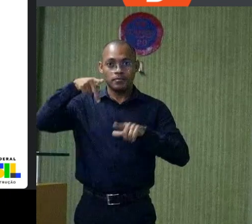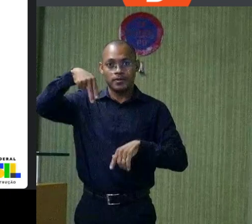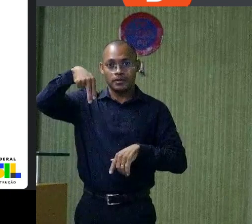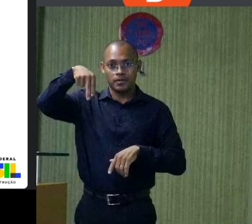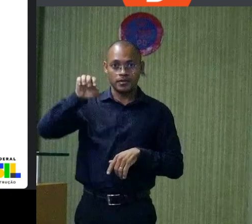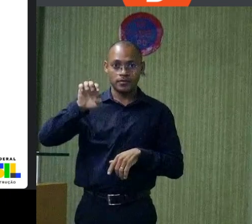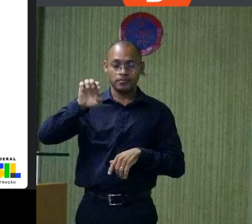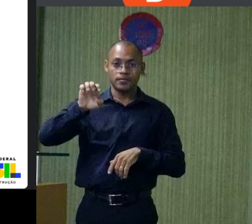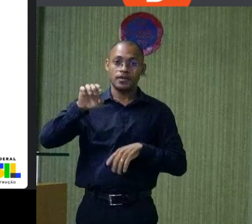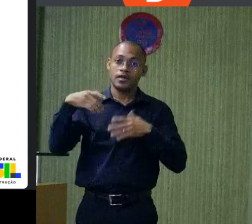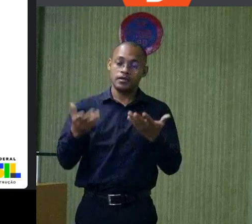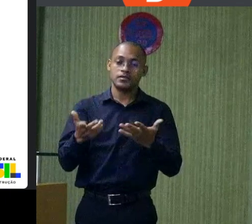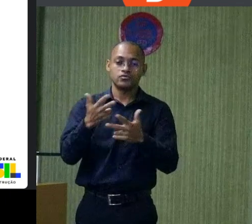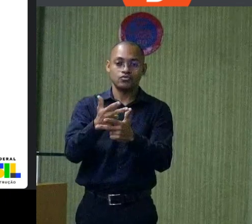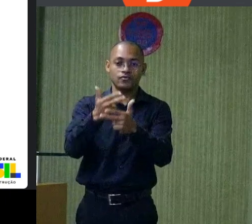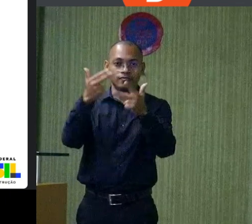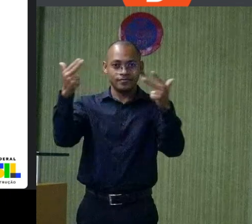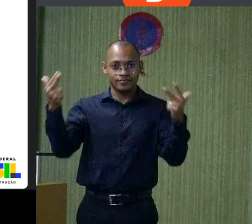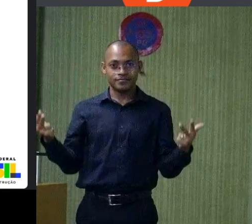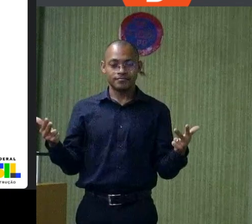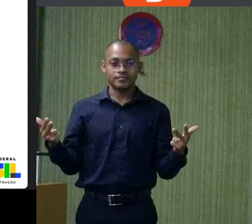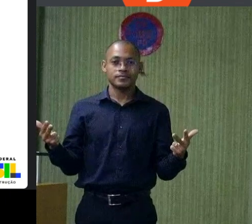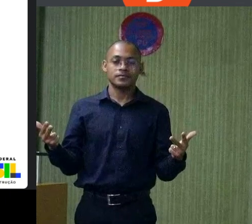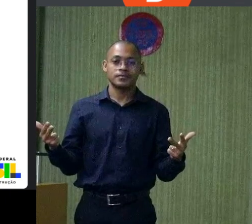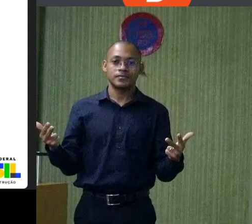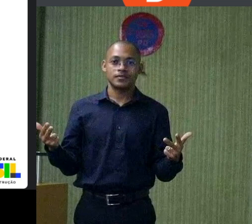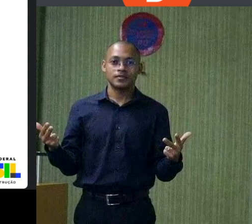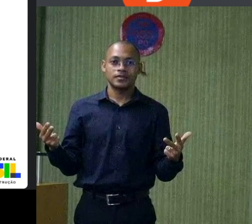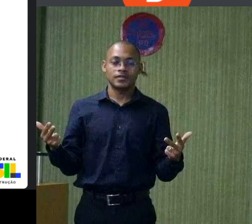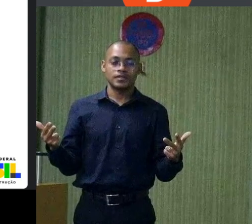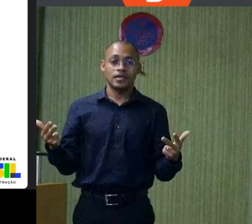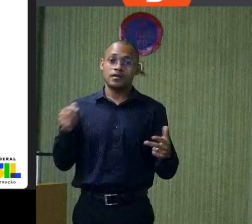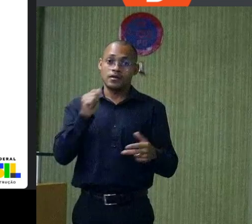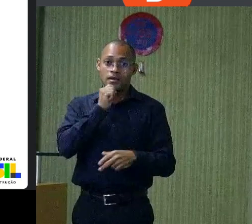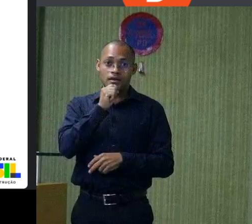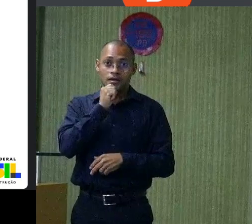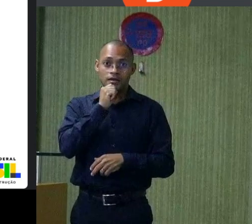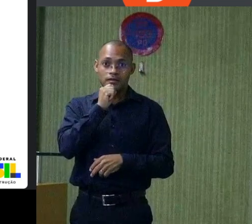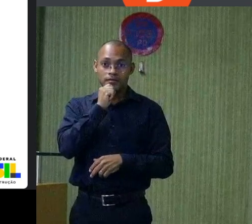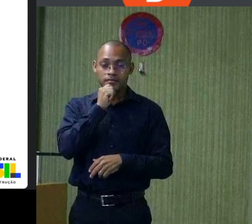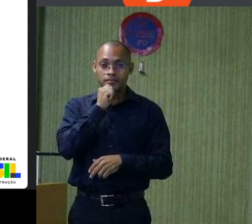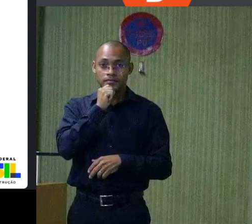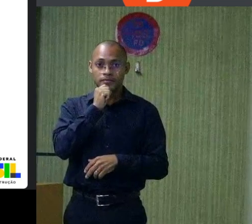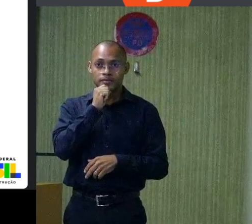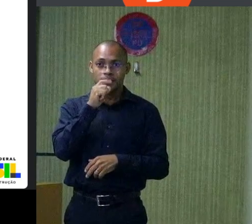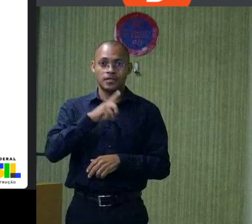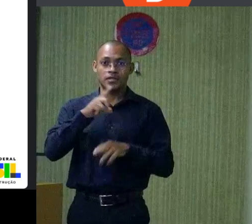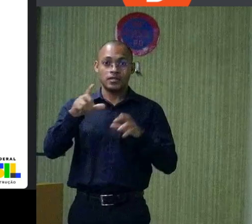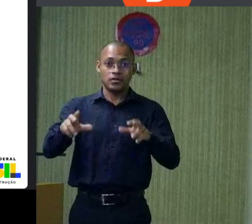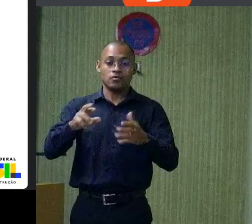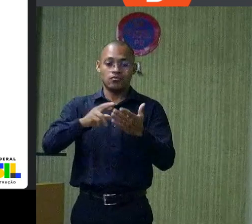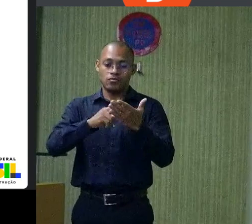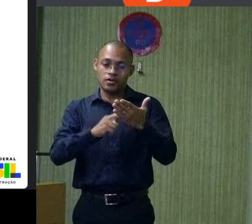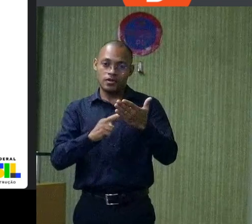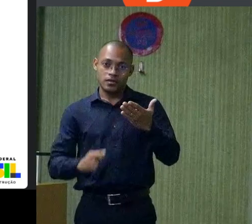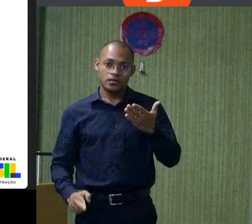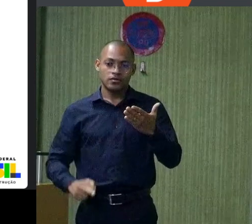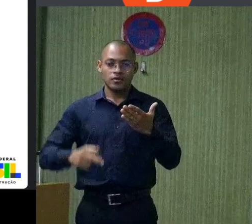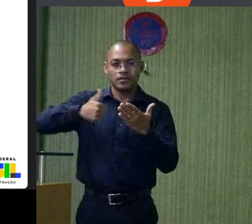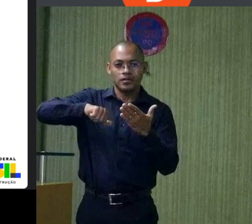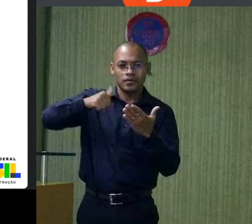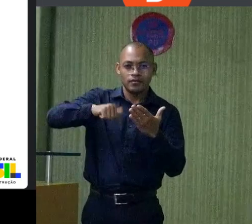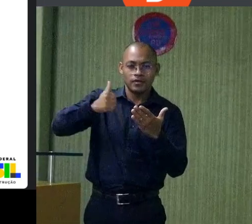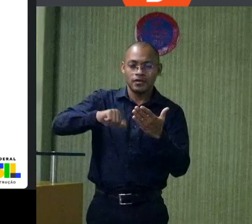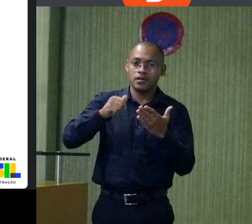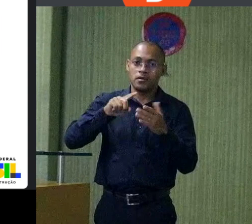também é uma novidade né Eh o PL atualmente não prevê nenhum relatório de avaliação propriamente só prevê